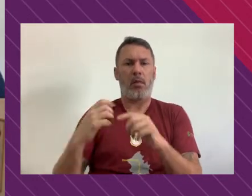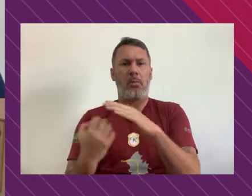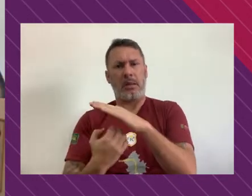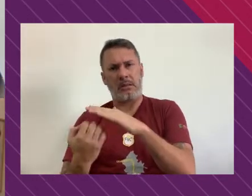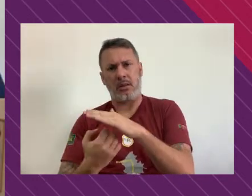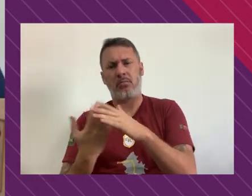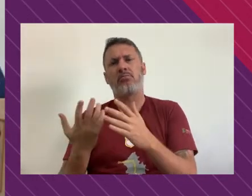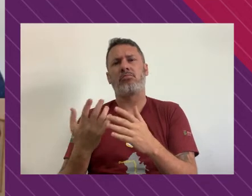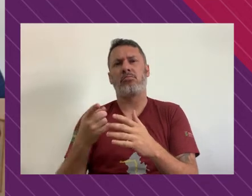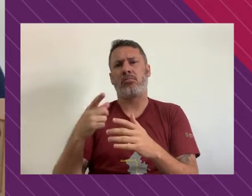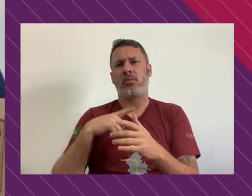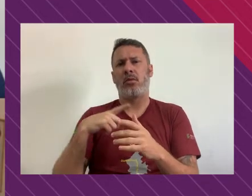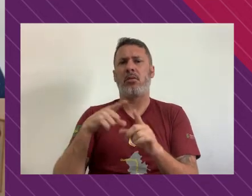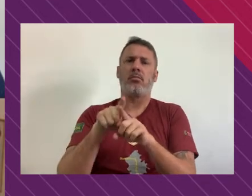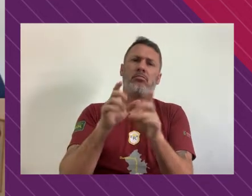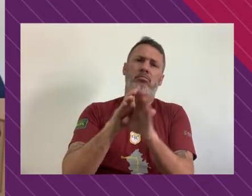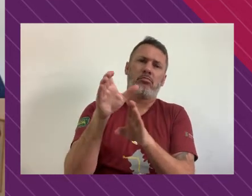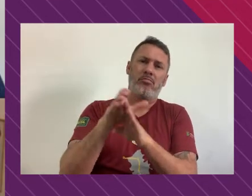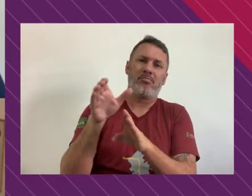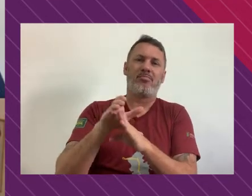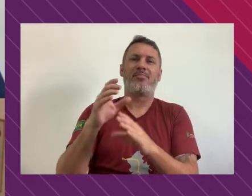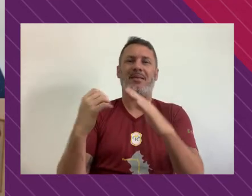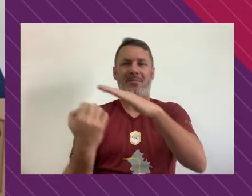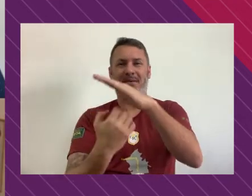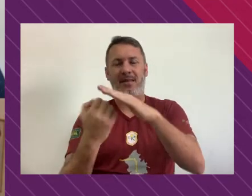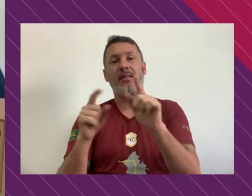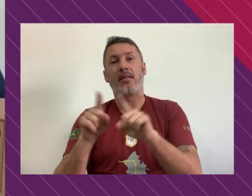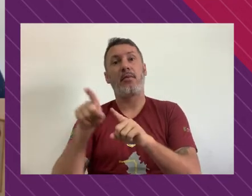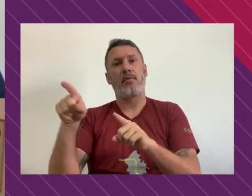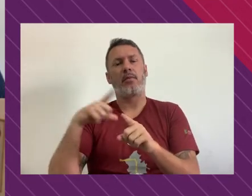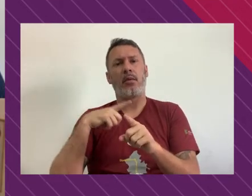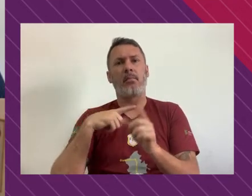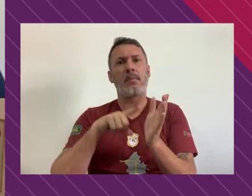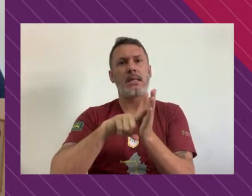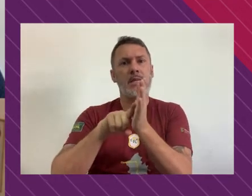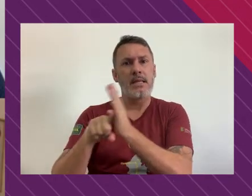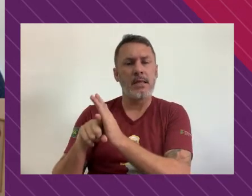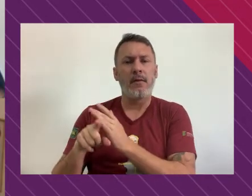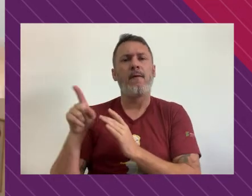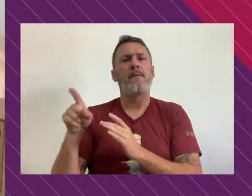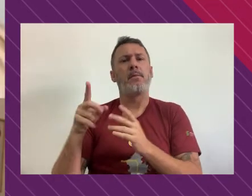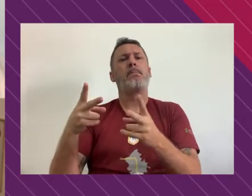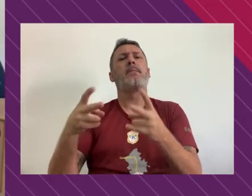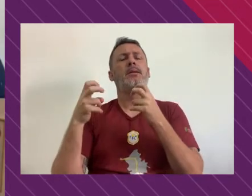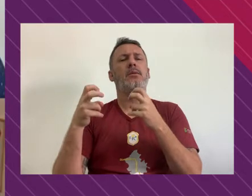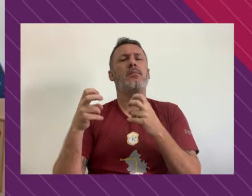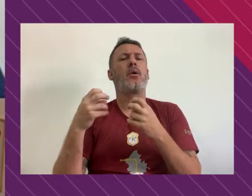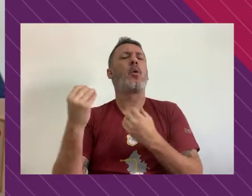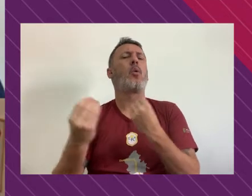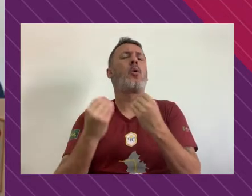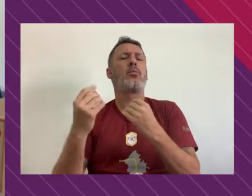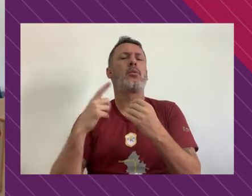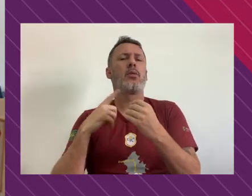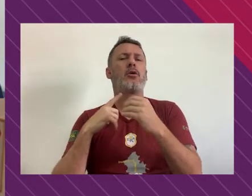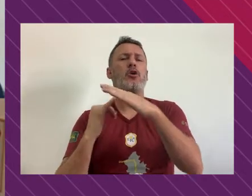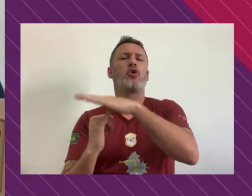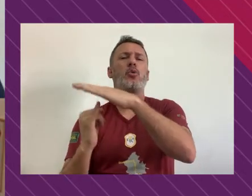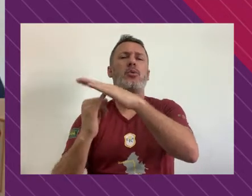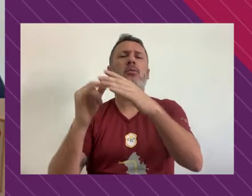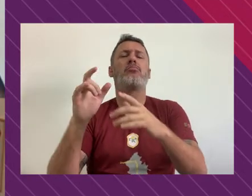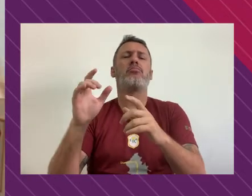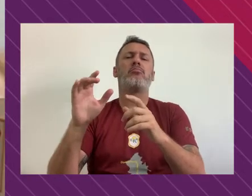no ramo, como consultor, como pesquisador também, como que você percebe a evolução do interesse das organizações nesse